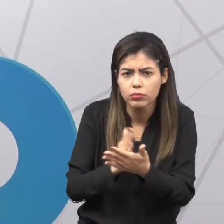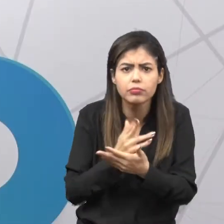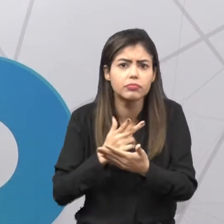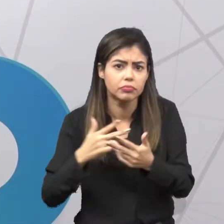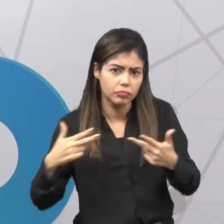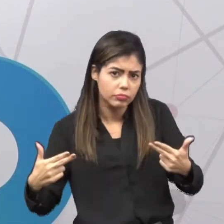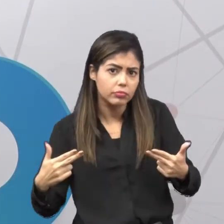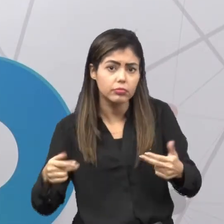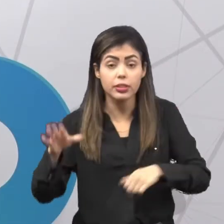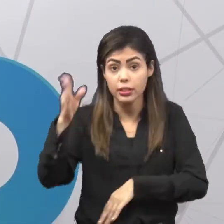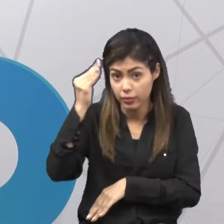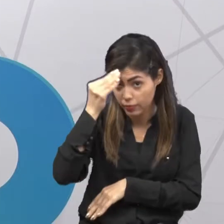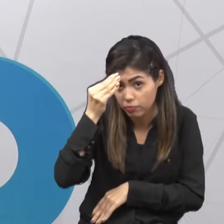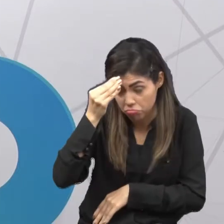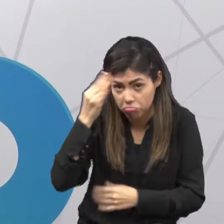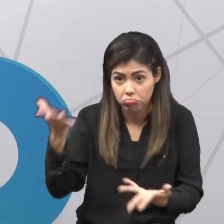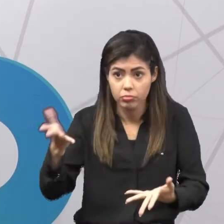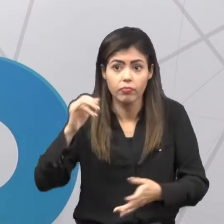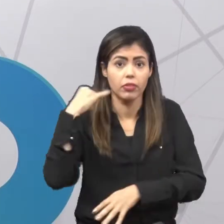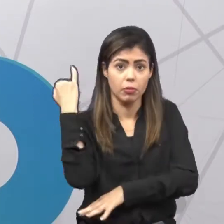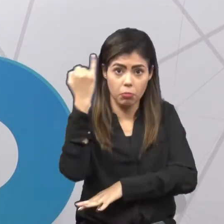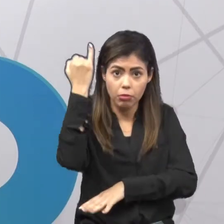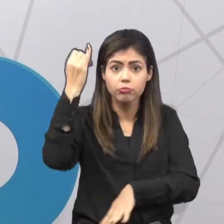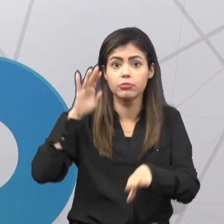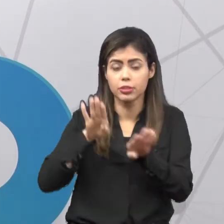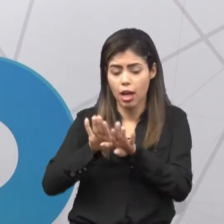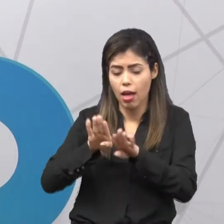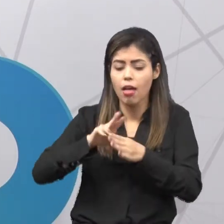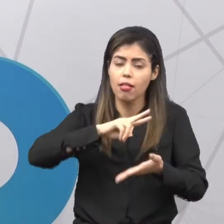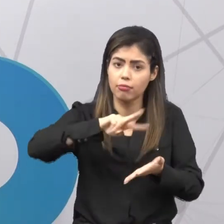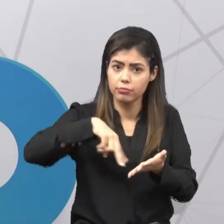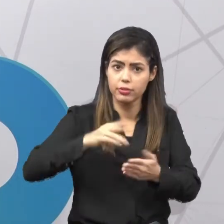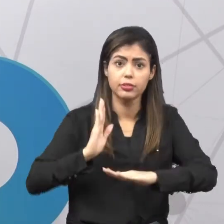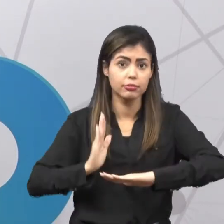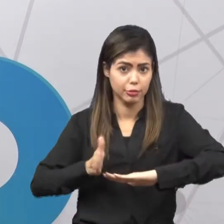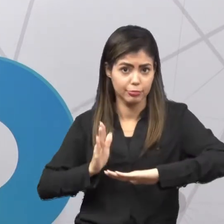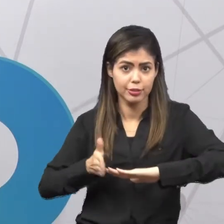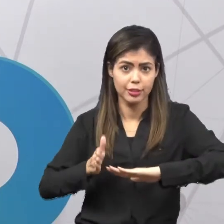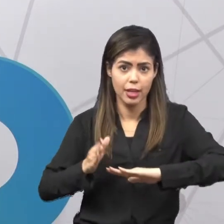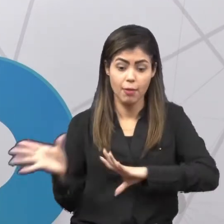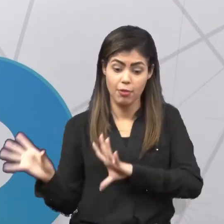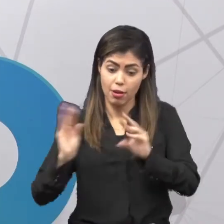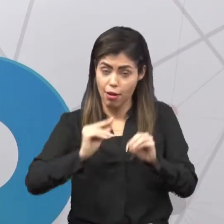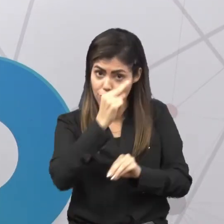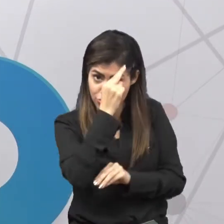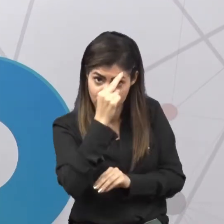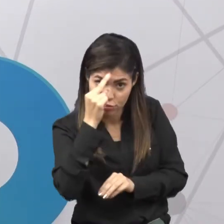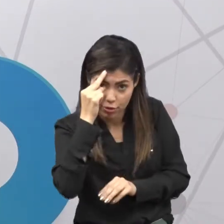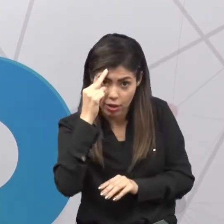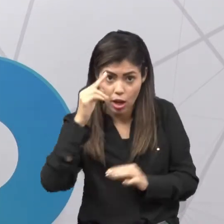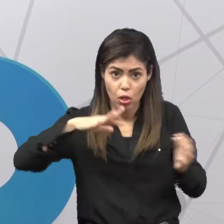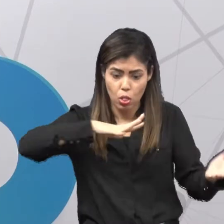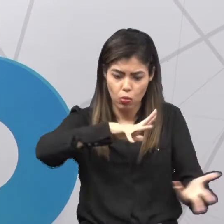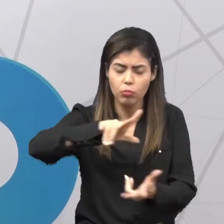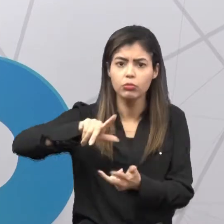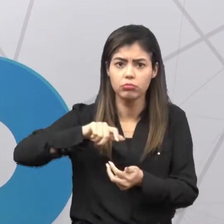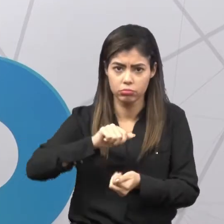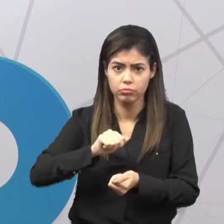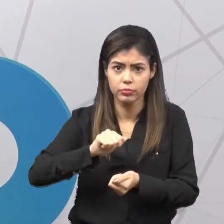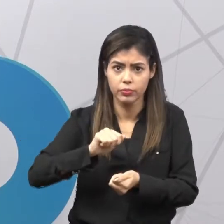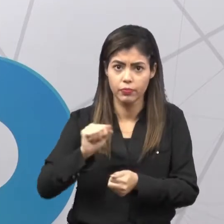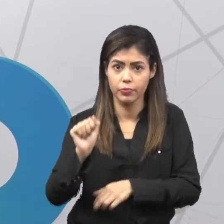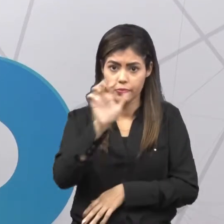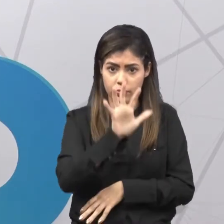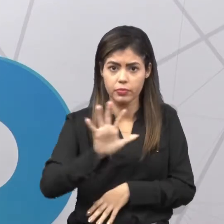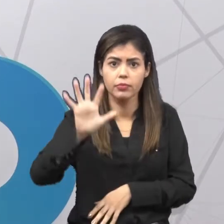clássica para entender a importância da dança contemporânea para a história da dança no mundo ocidental,